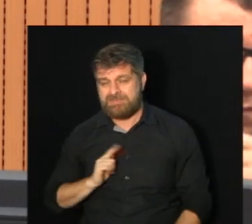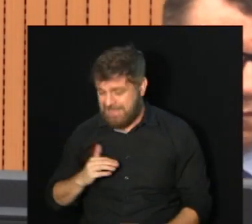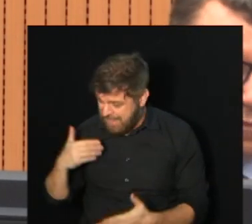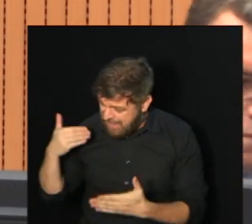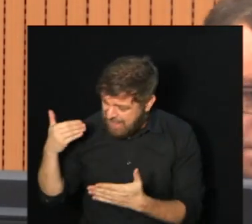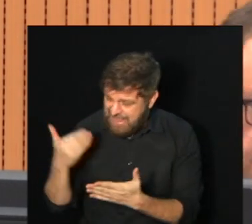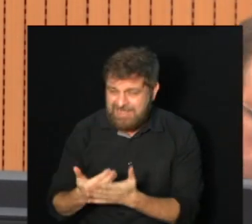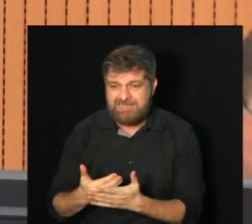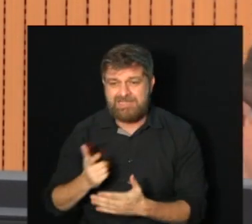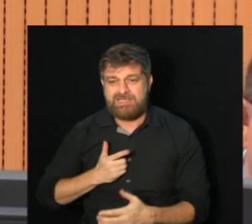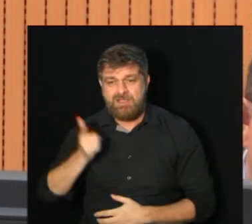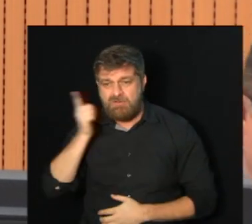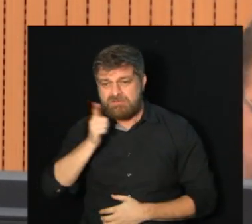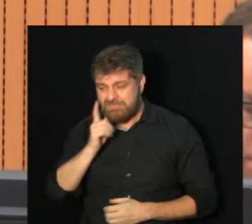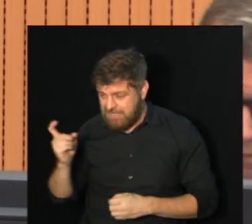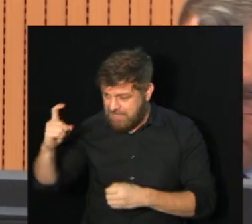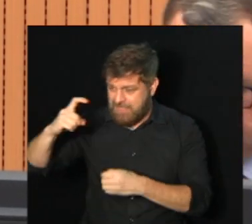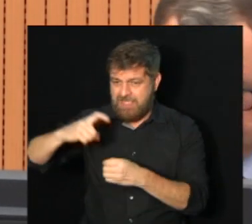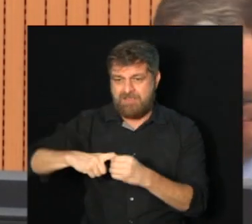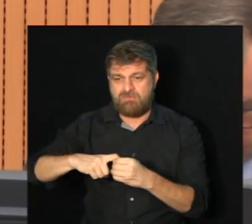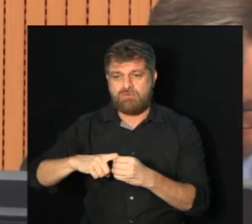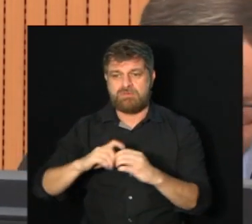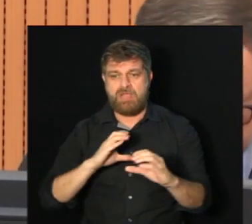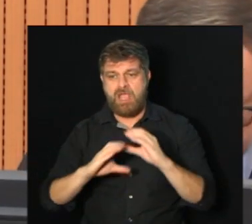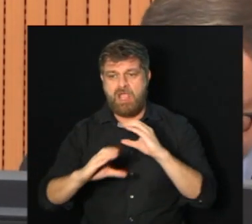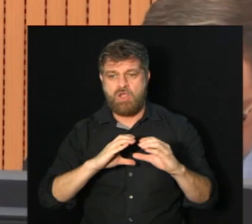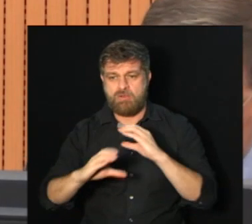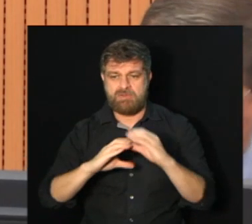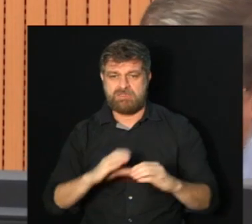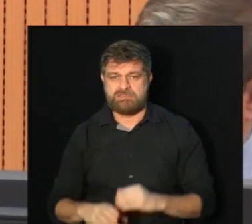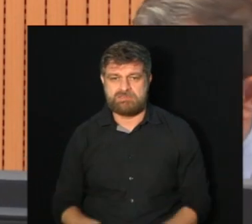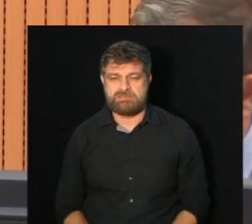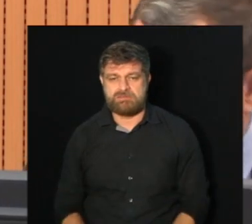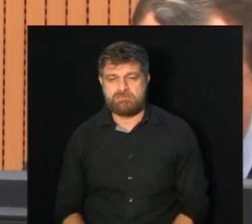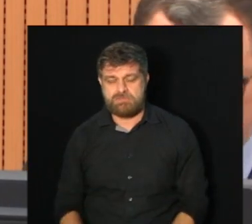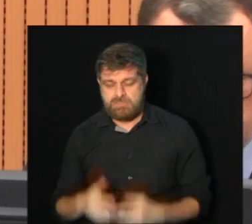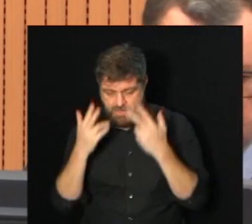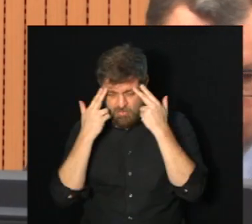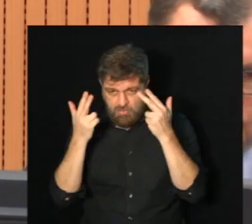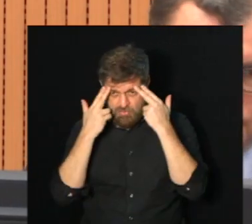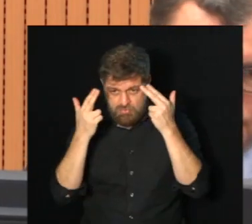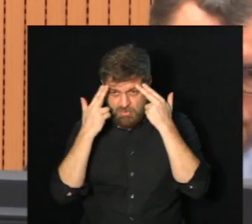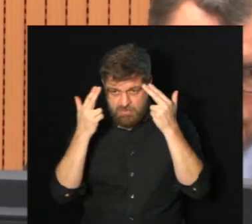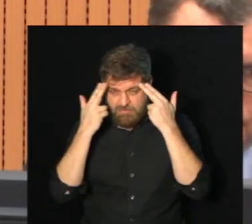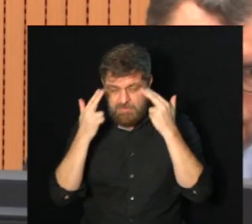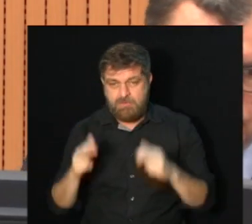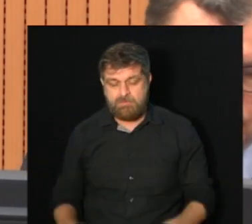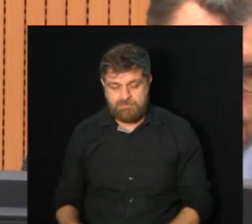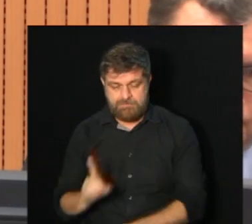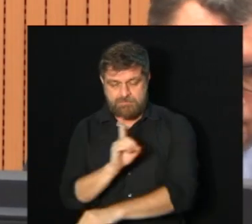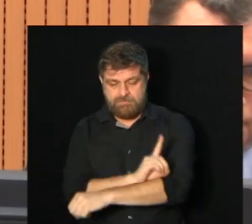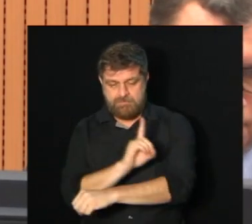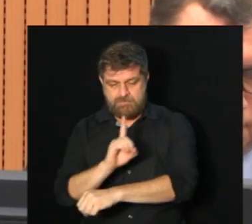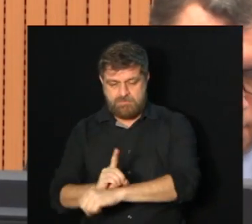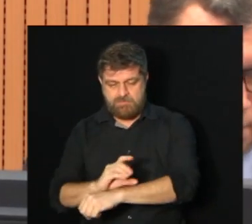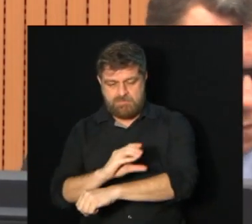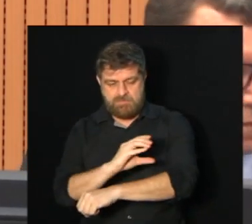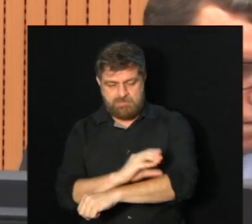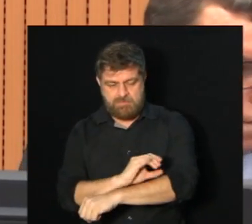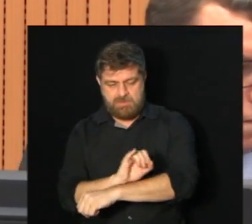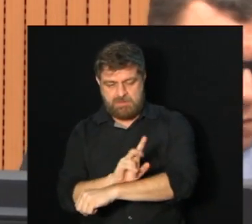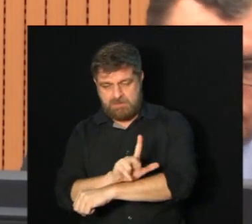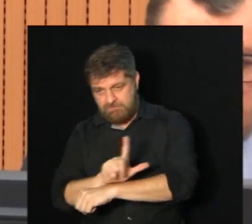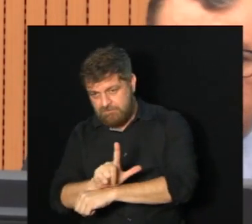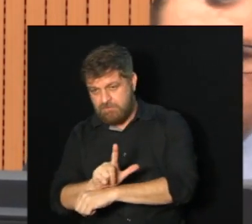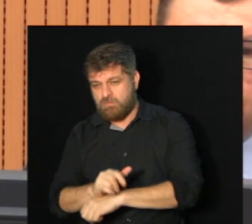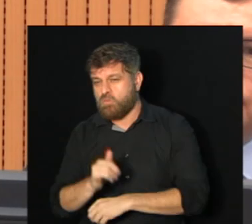que se reestabeleça o serviço de comunicação normal da Defesa Civil. Um exemplo